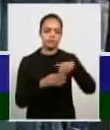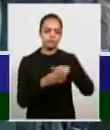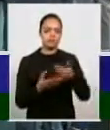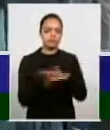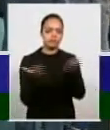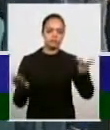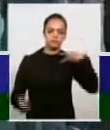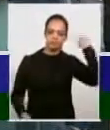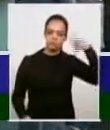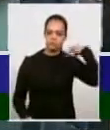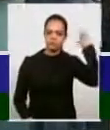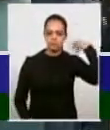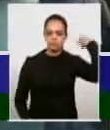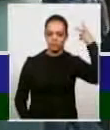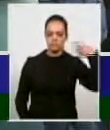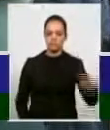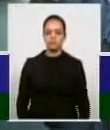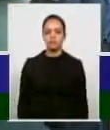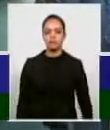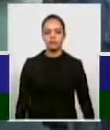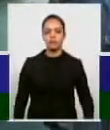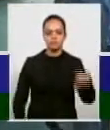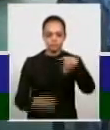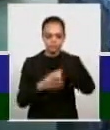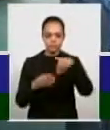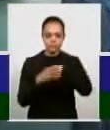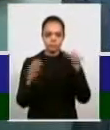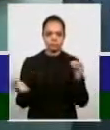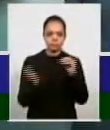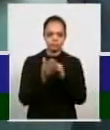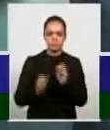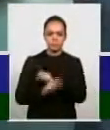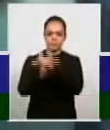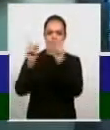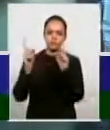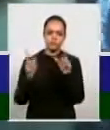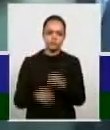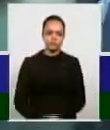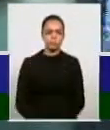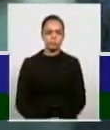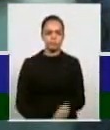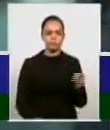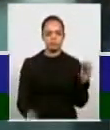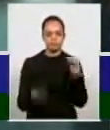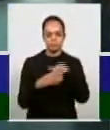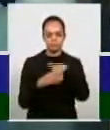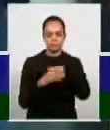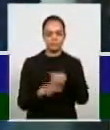Votação, senhores vereadores. Votação nominal. Votação.